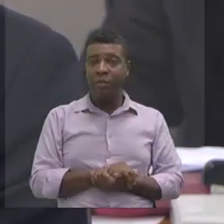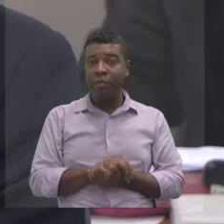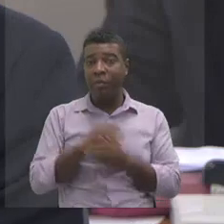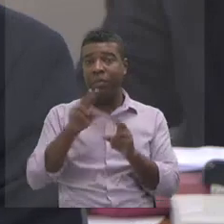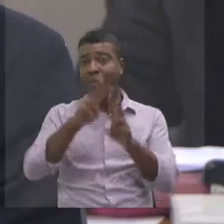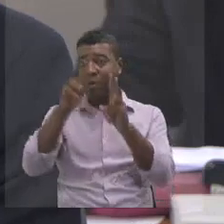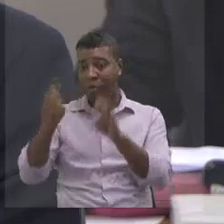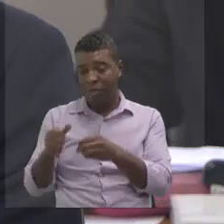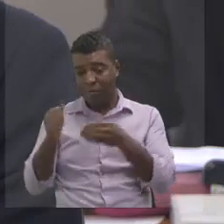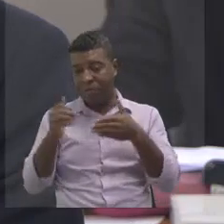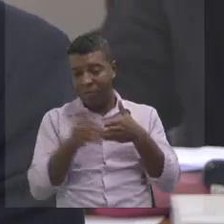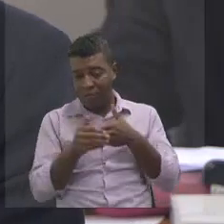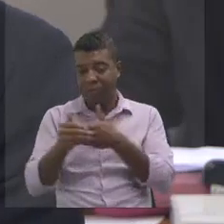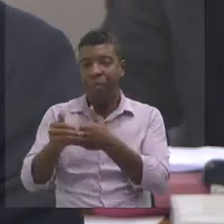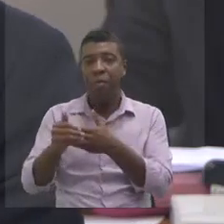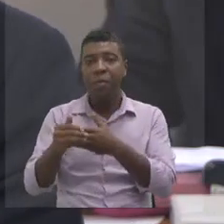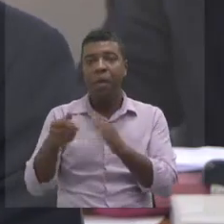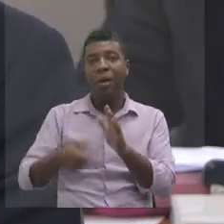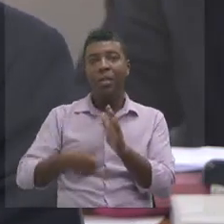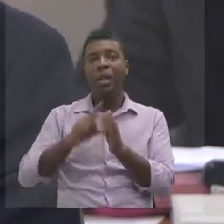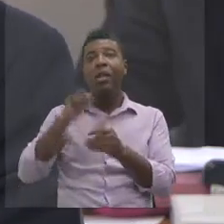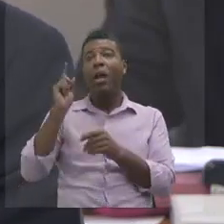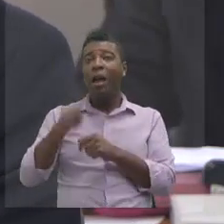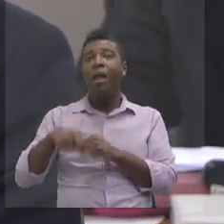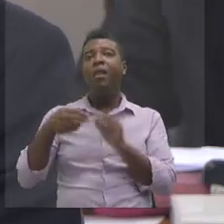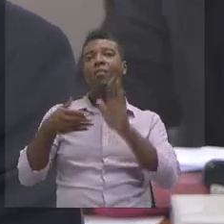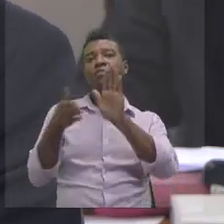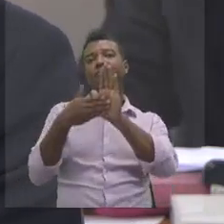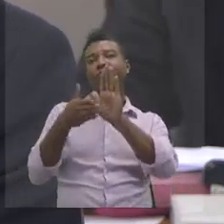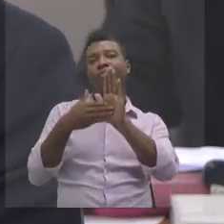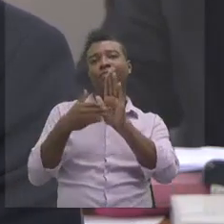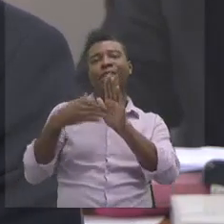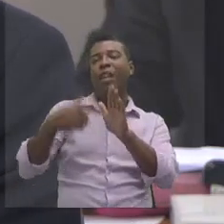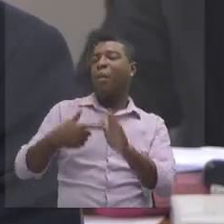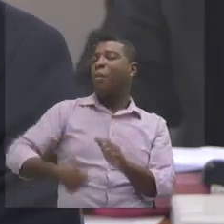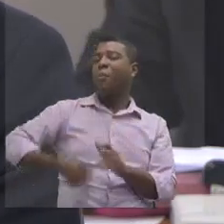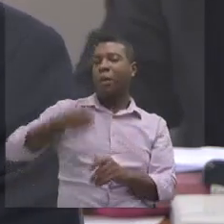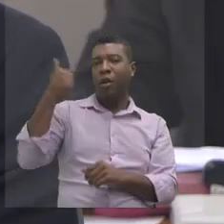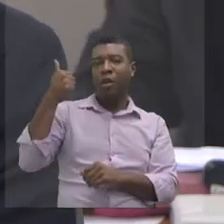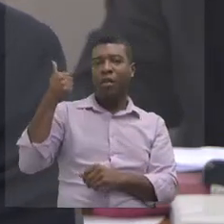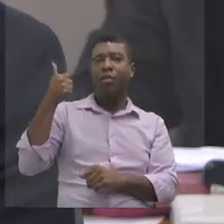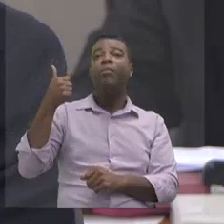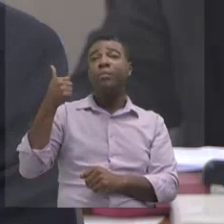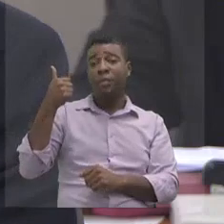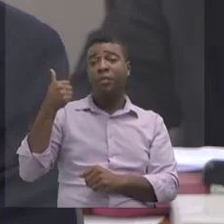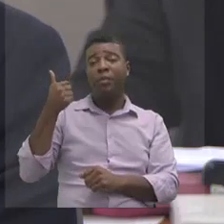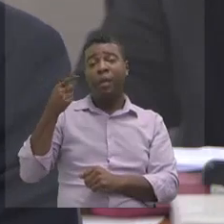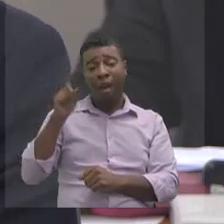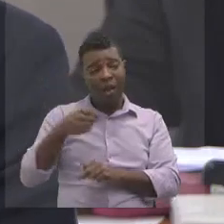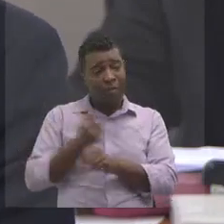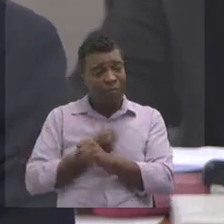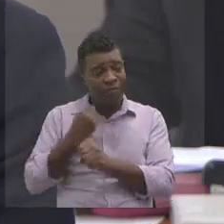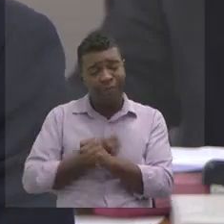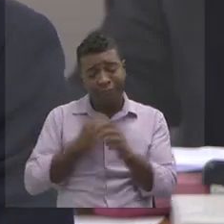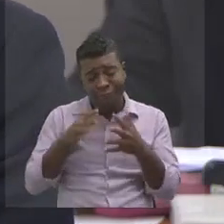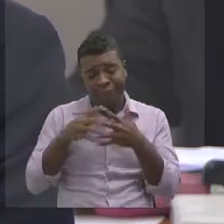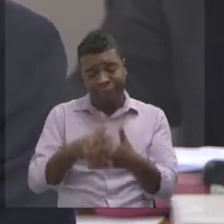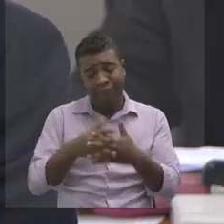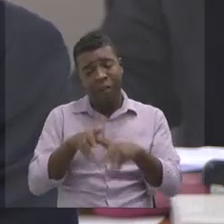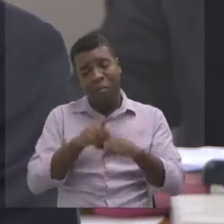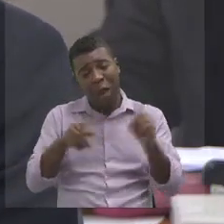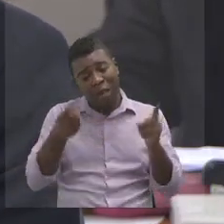comentava também mais cedo tá Então essa é uma pauta Nossa prioritária é é uma construção complexa mas o que a gente tem buscado fazer né